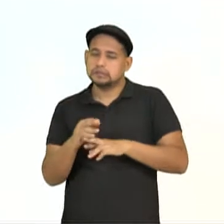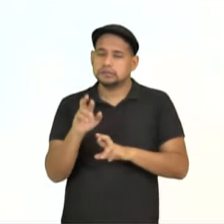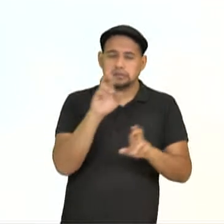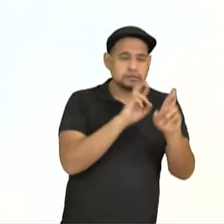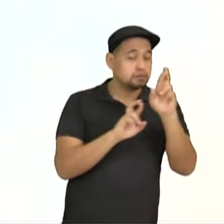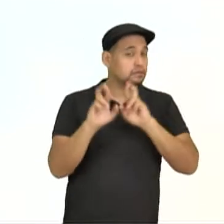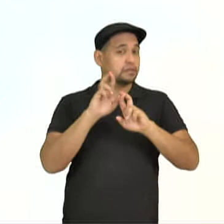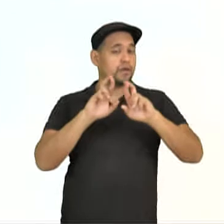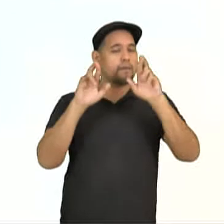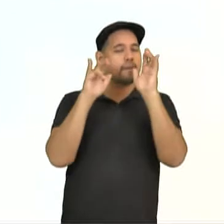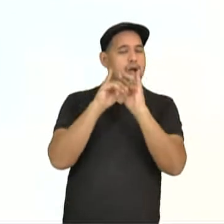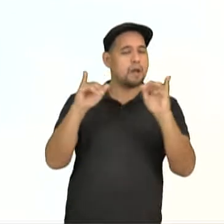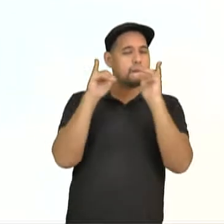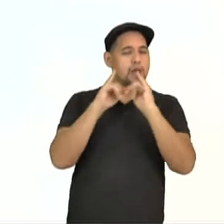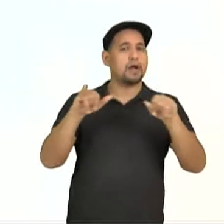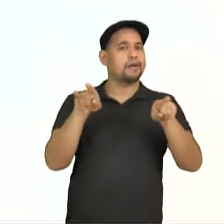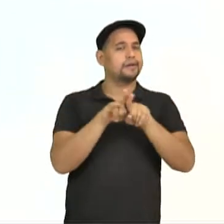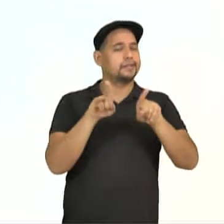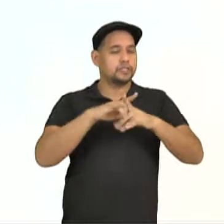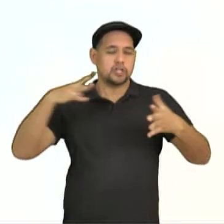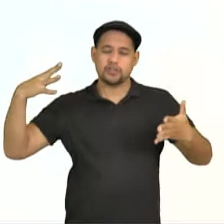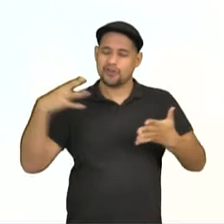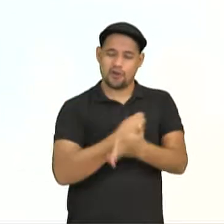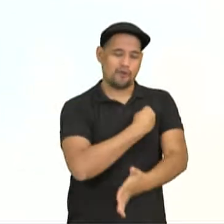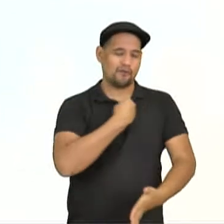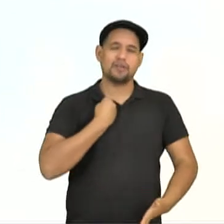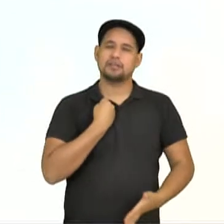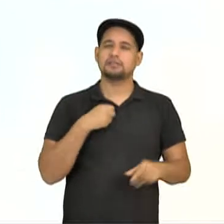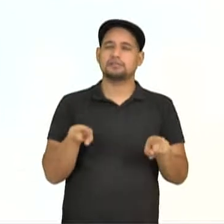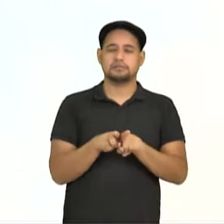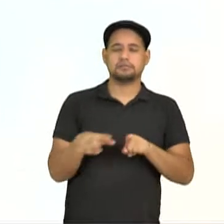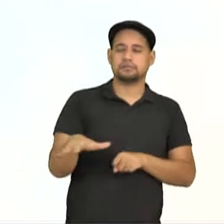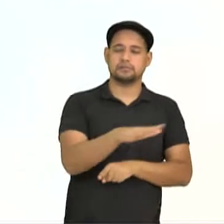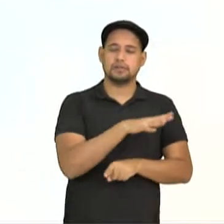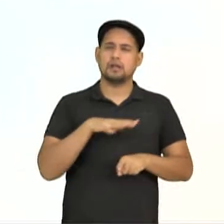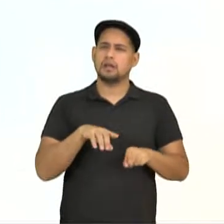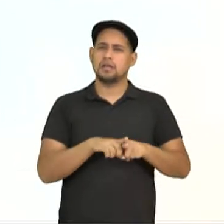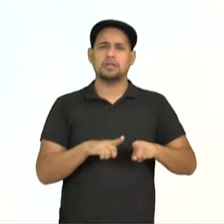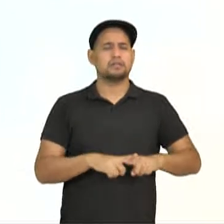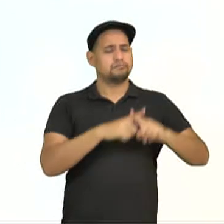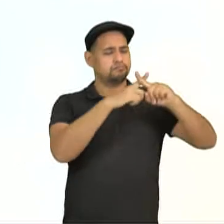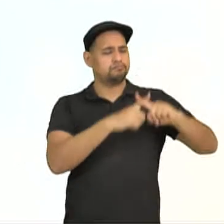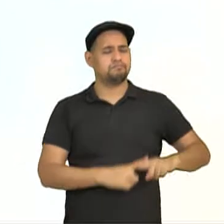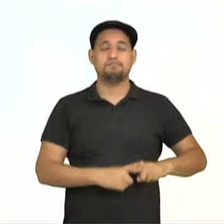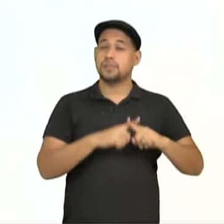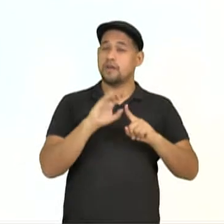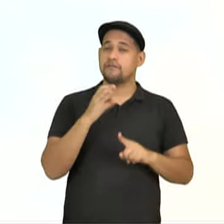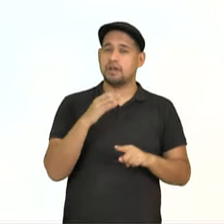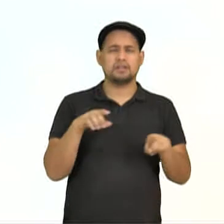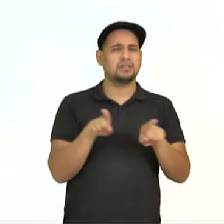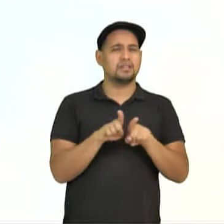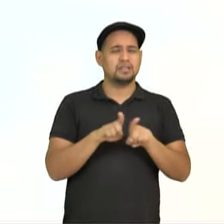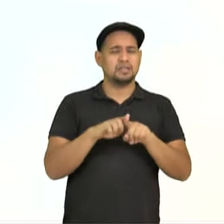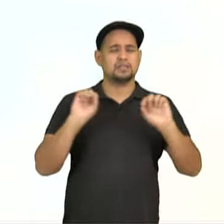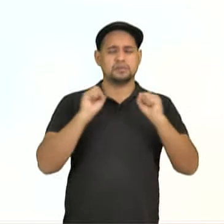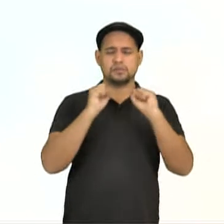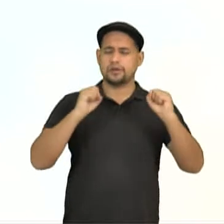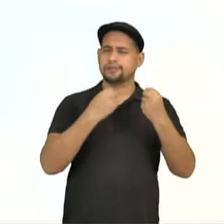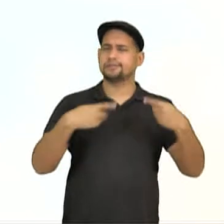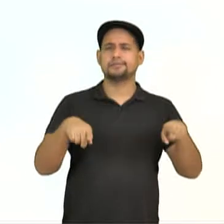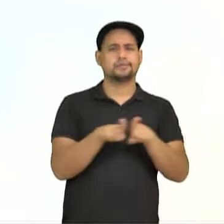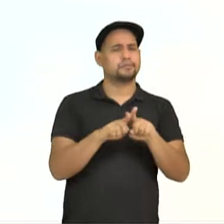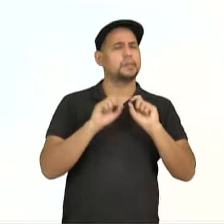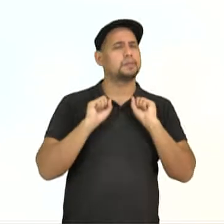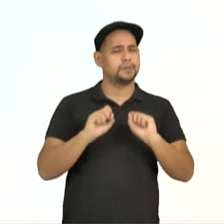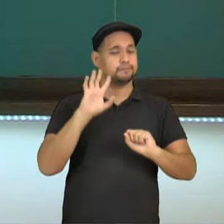de propaganda, de conquistas de áreas de influência, de competição científica e esportiva, também é possível,